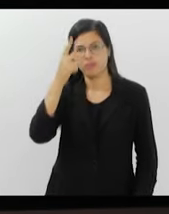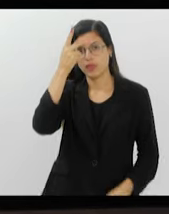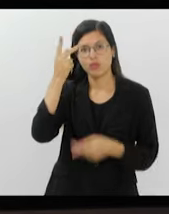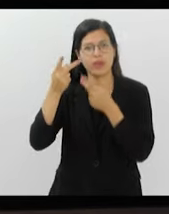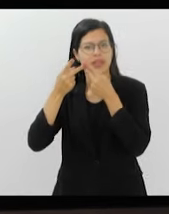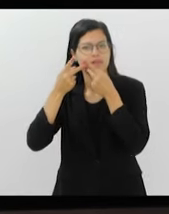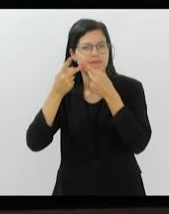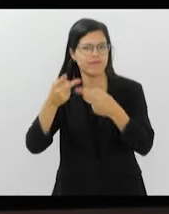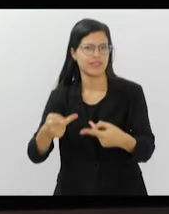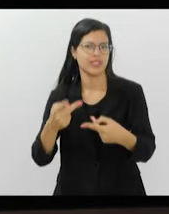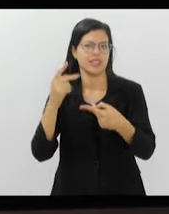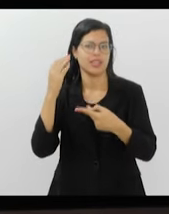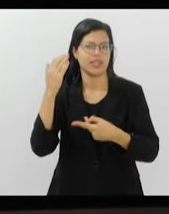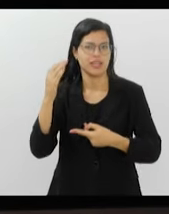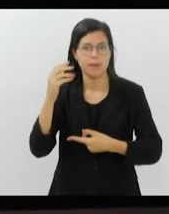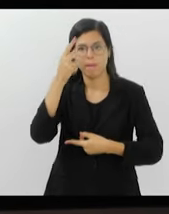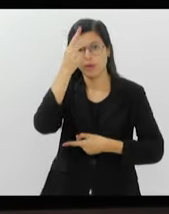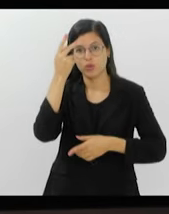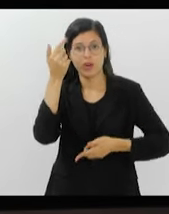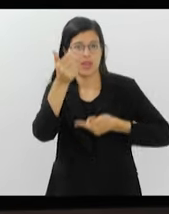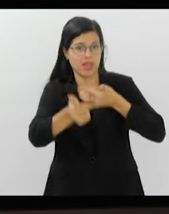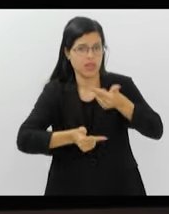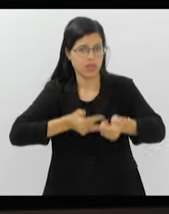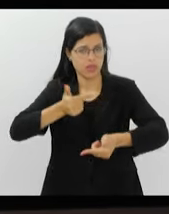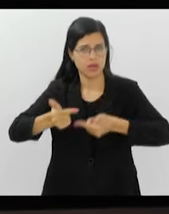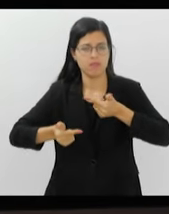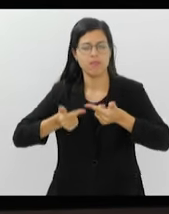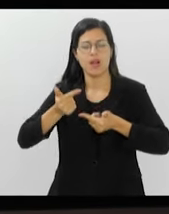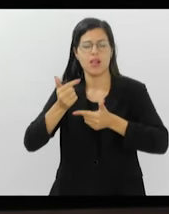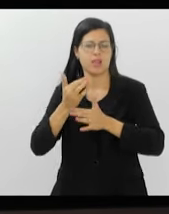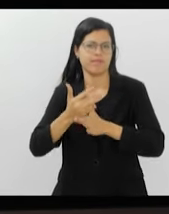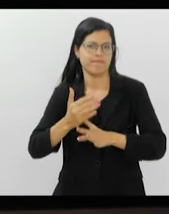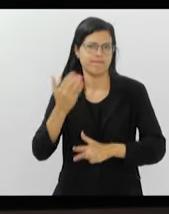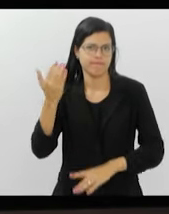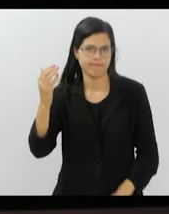de Niterói é aquele que trabalha na cidade de